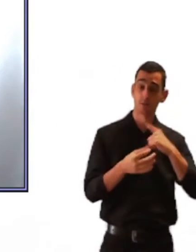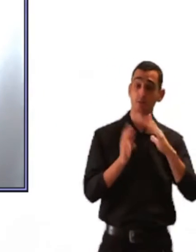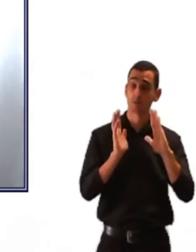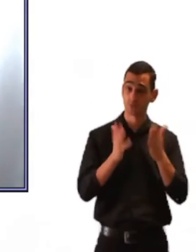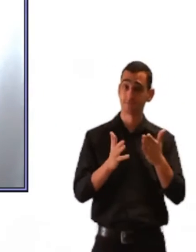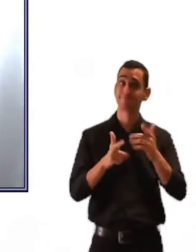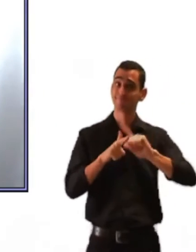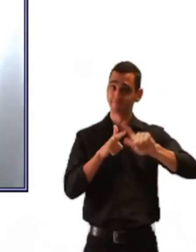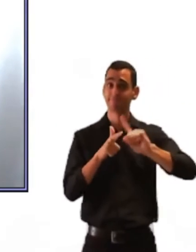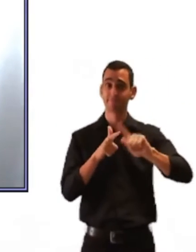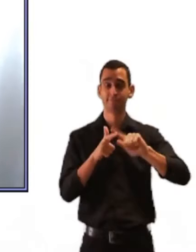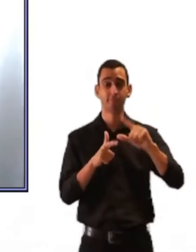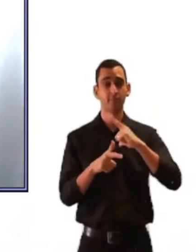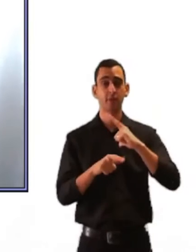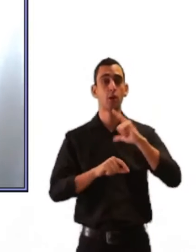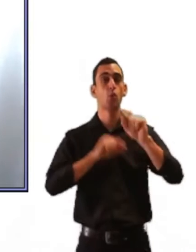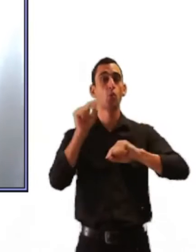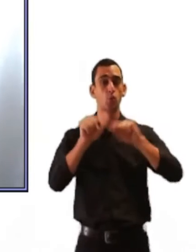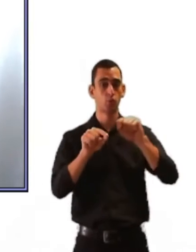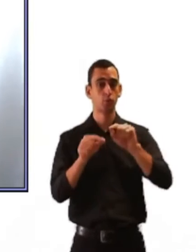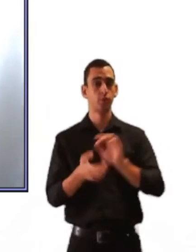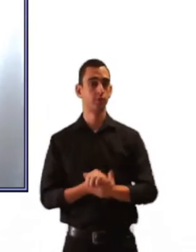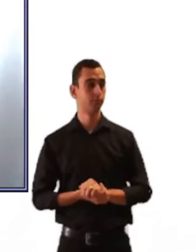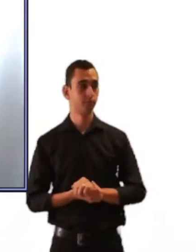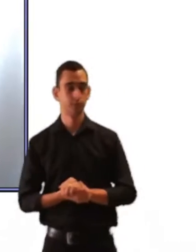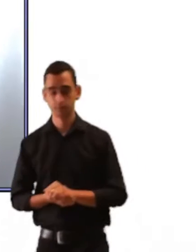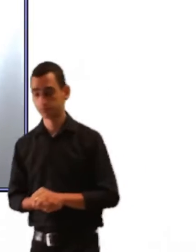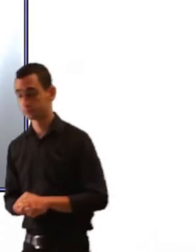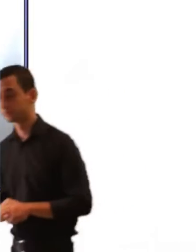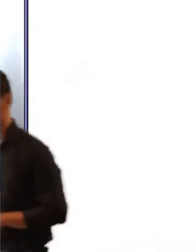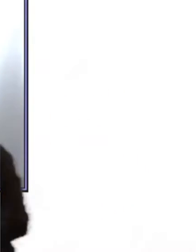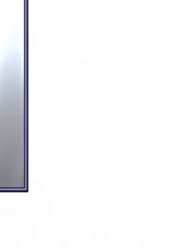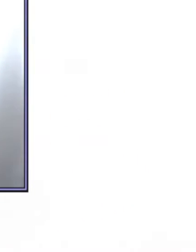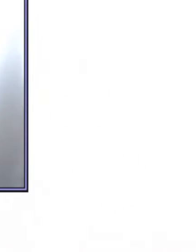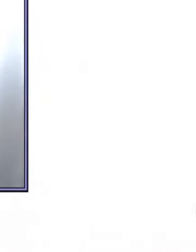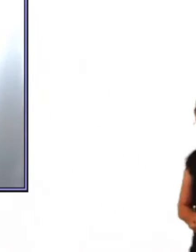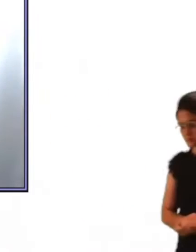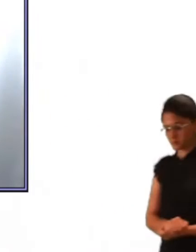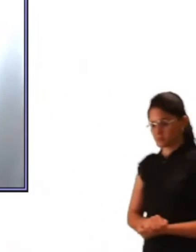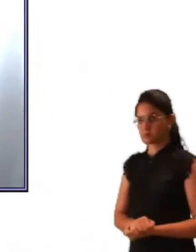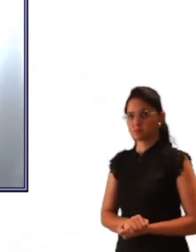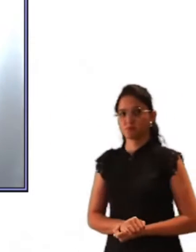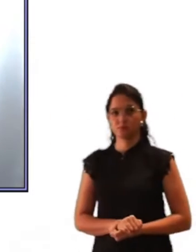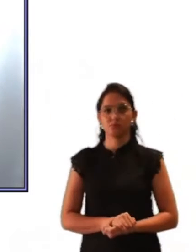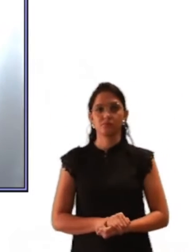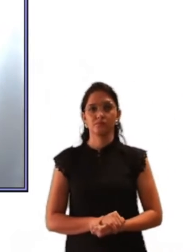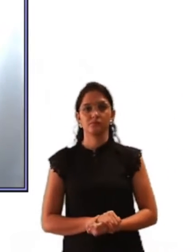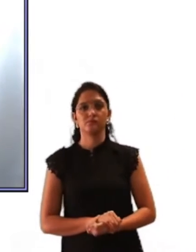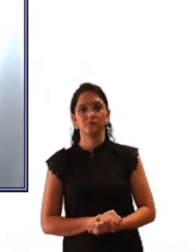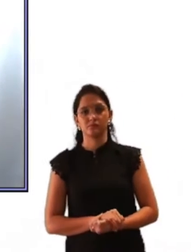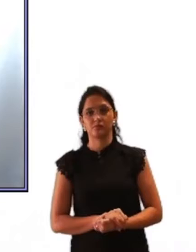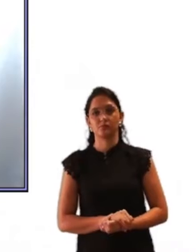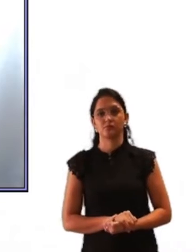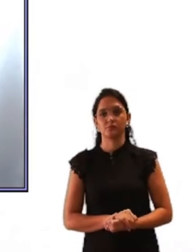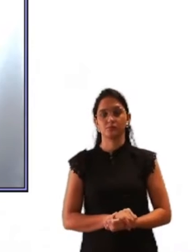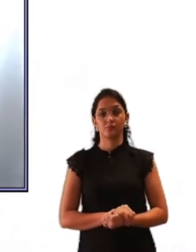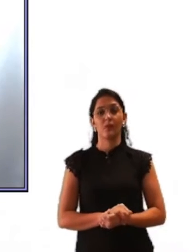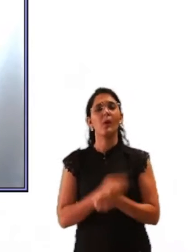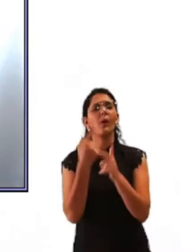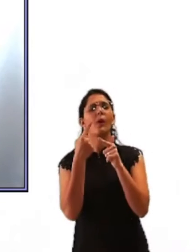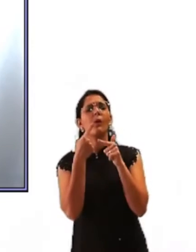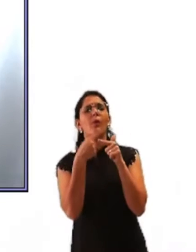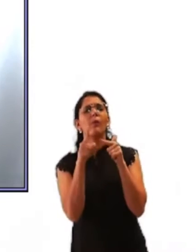um problema. Qual que é o problema? O problema são os chamados vieses